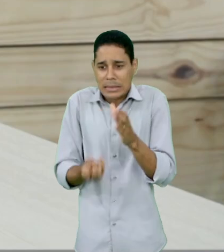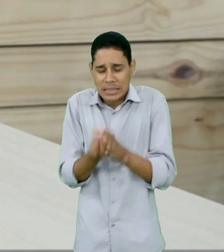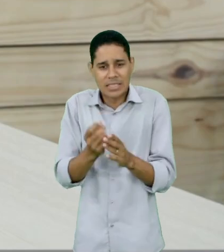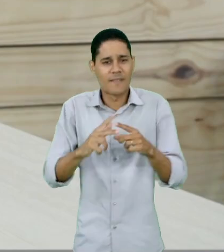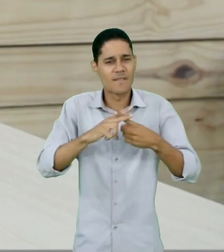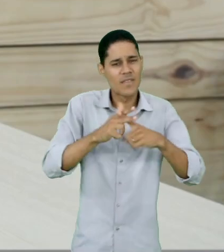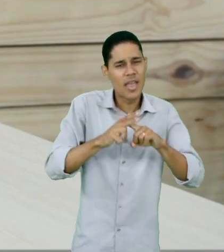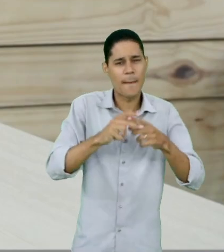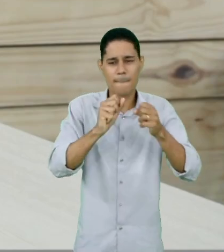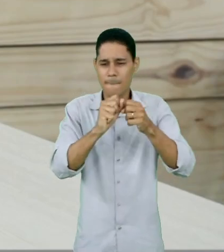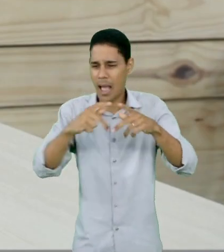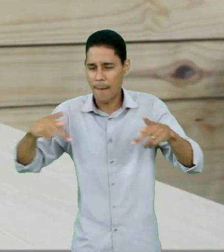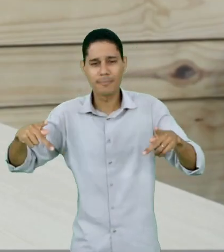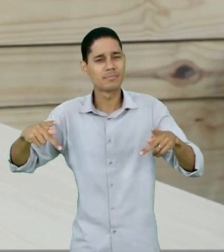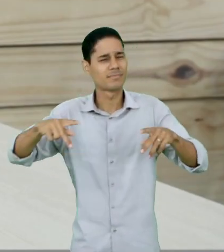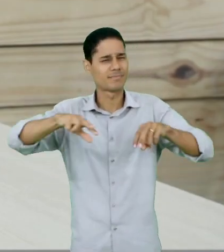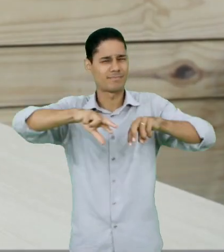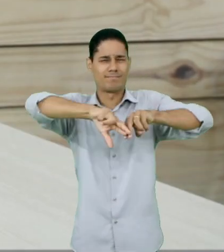de aplicações,